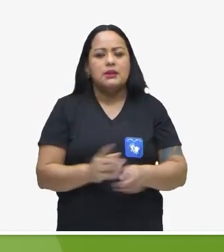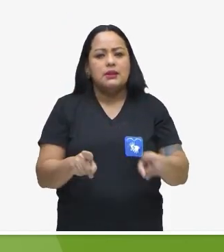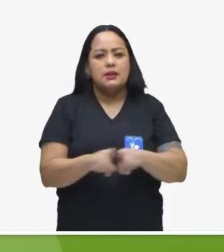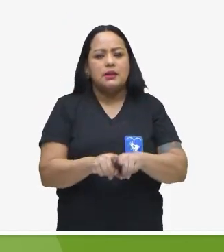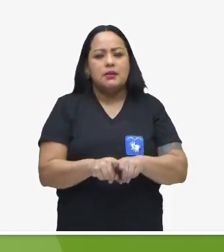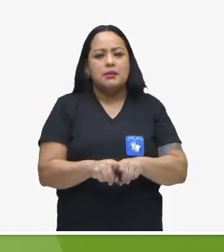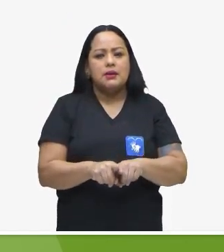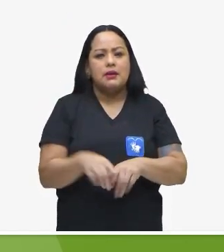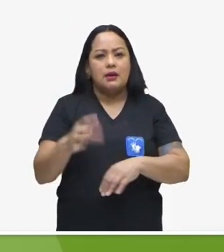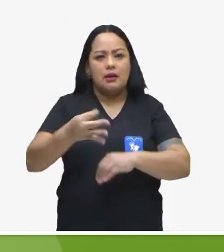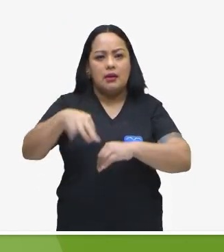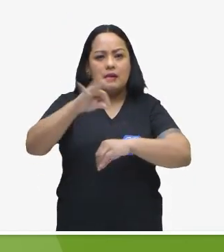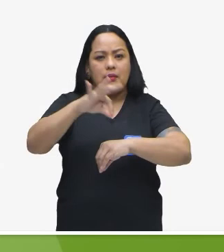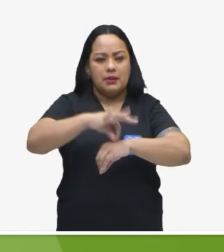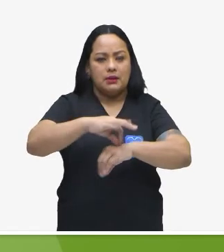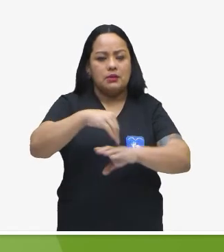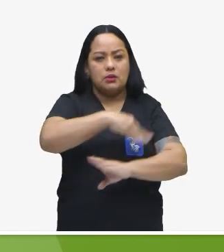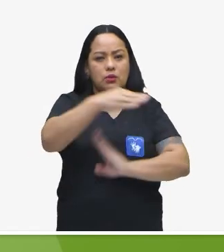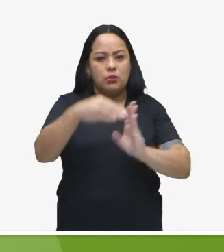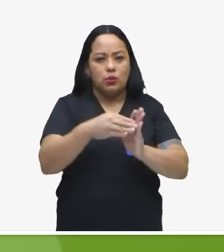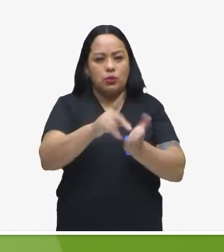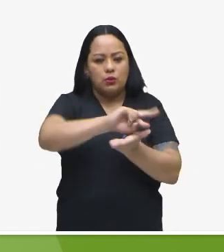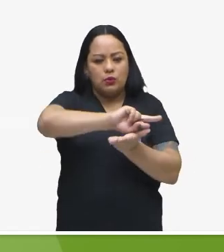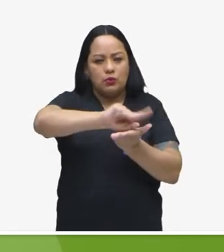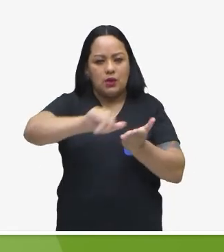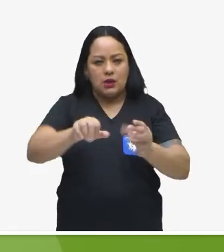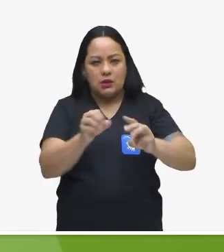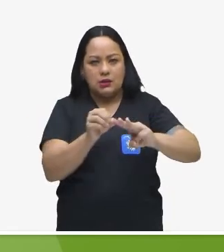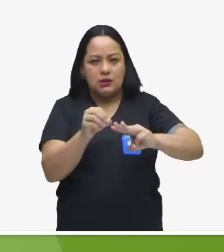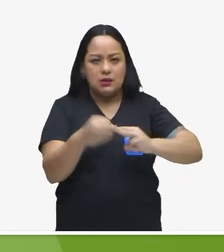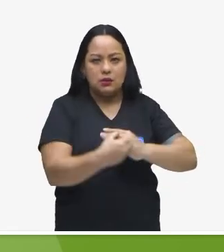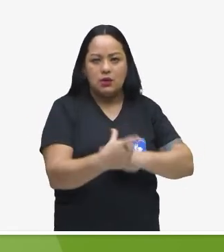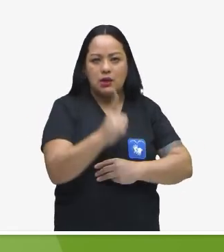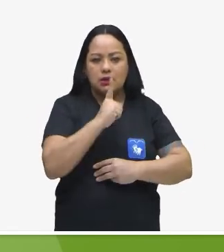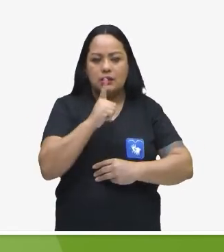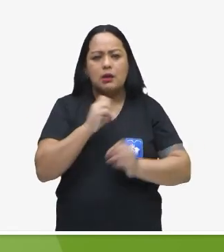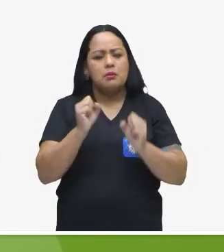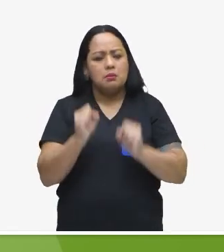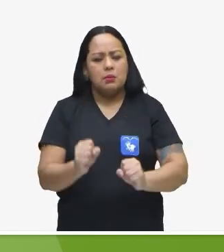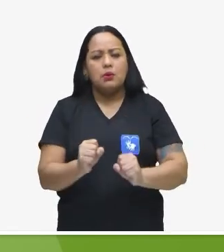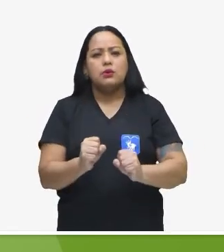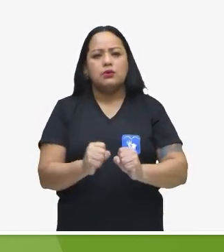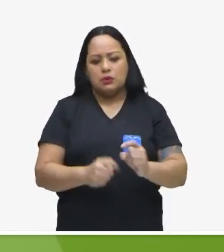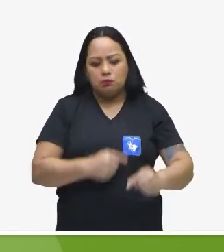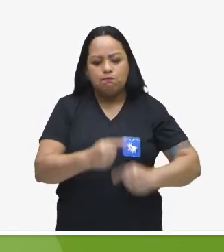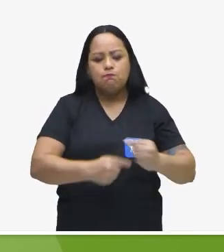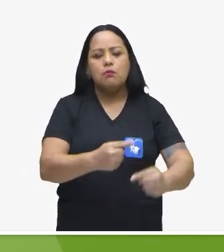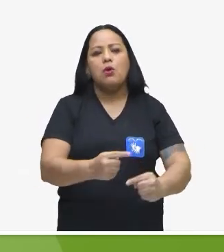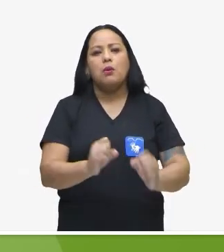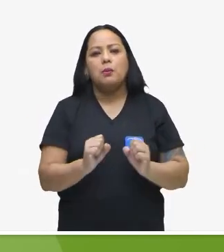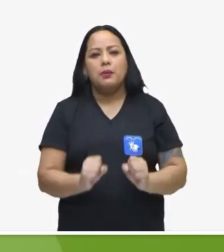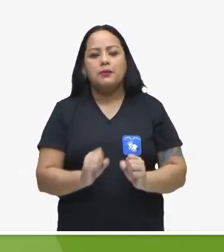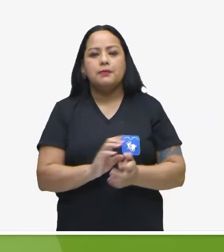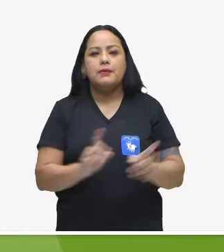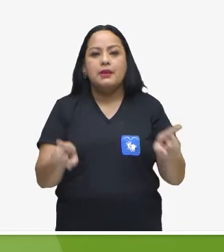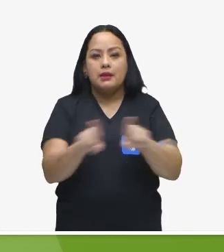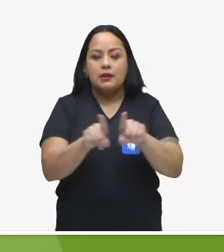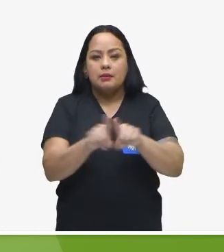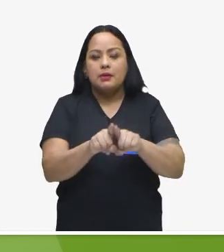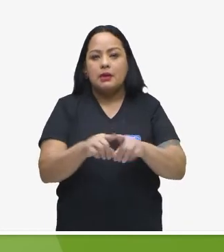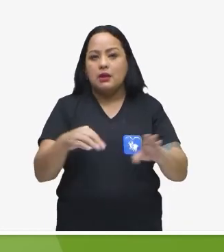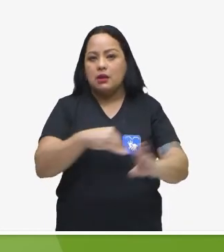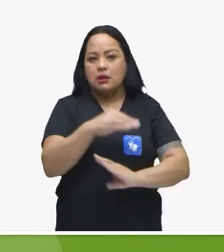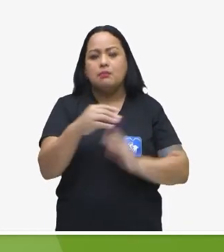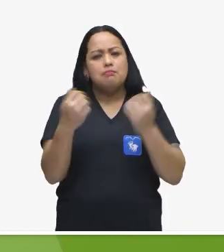Então, todos esses animais são pluricelulares e aí tem essa capacidade de reprodução e são